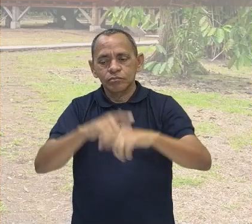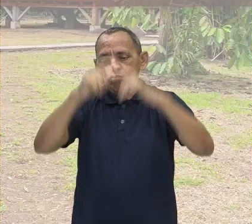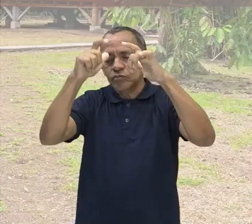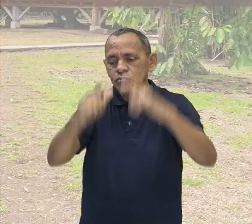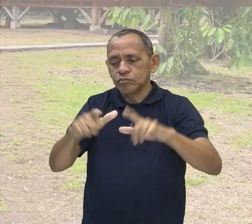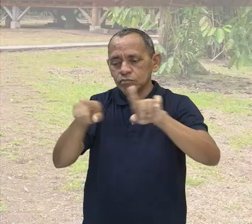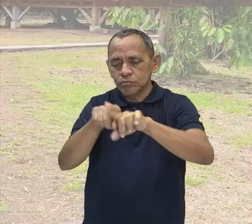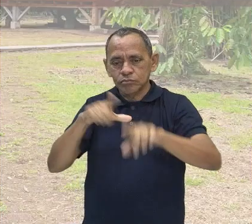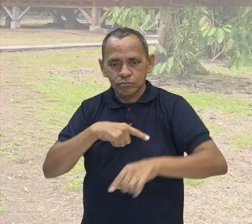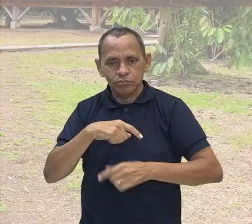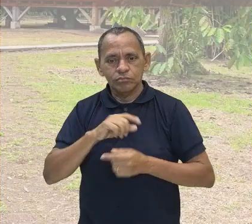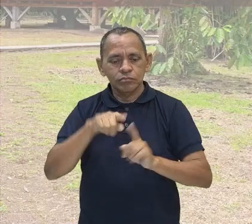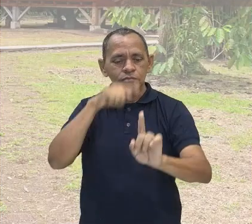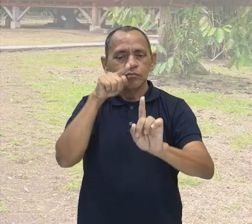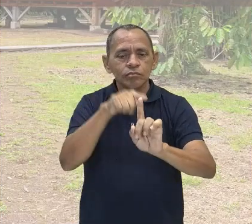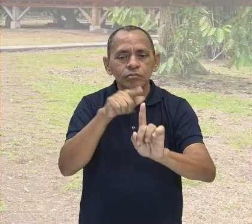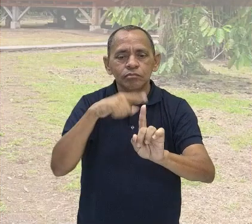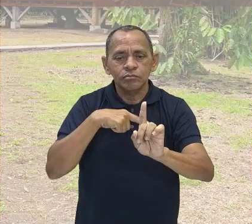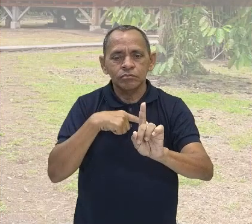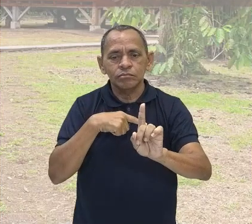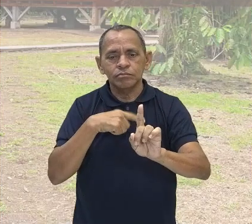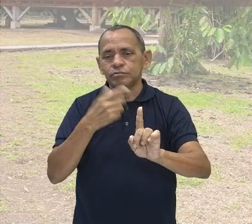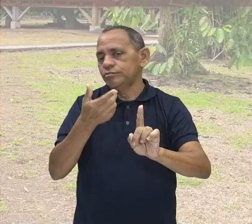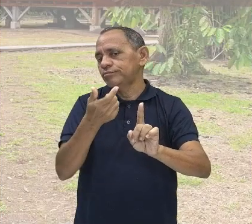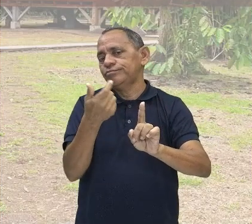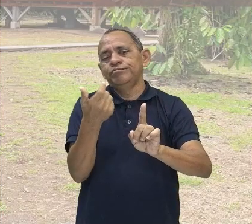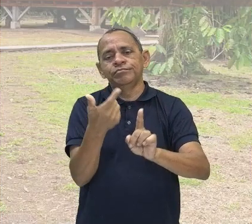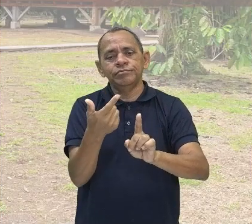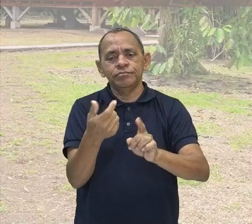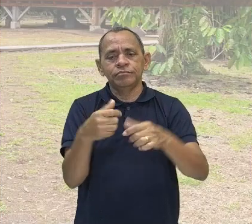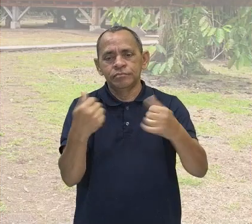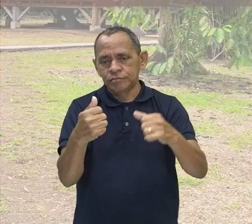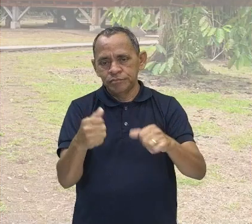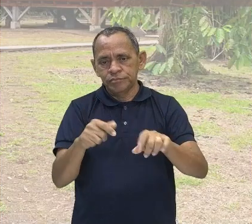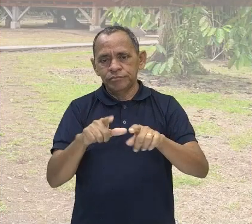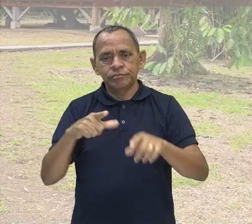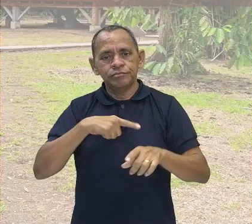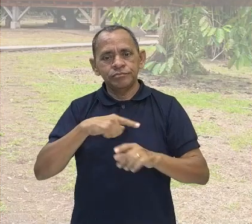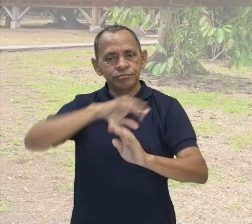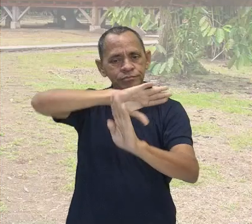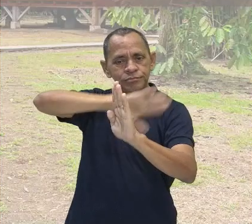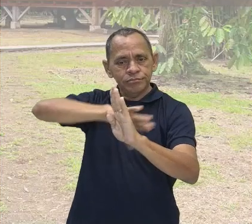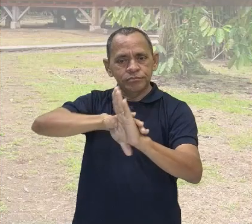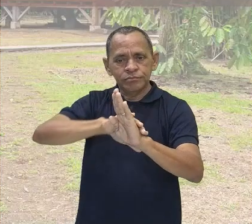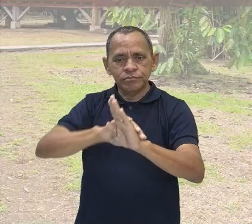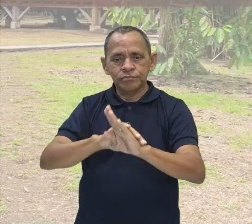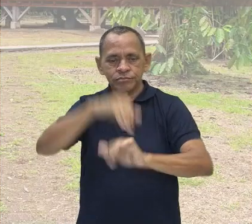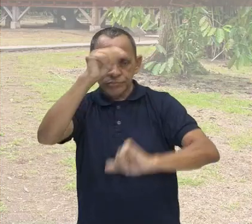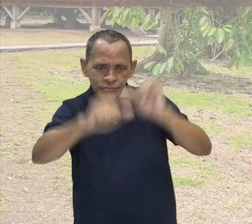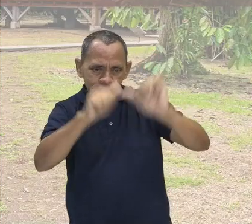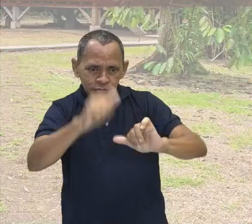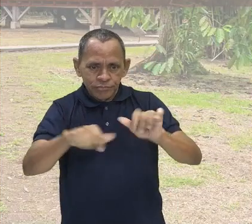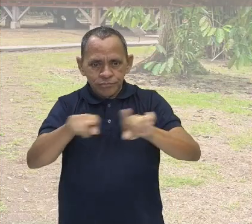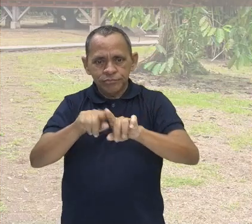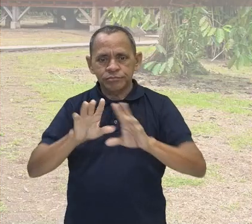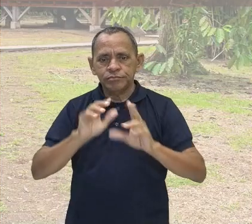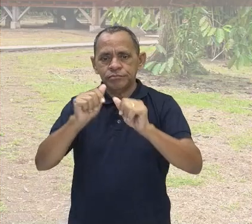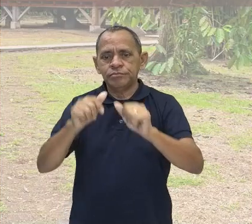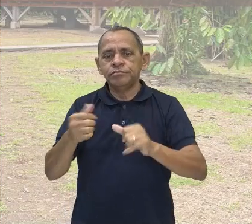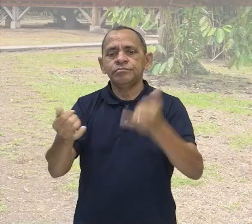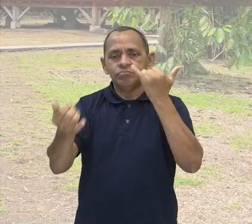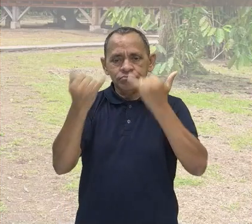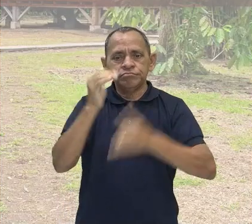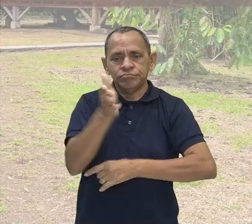forma objetiva. Eu não preciso fazer nenhuma inferência. Todas essas informações elas estão óbvias. Percebam que todas